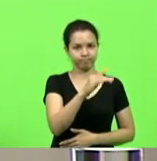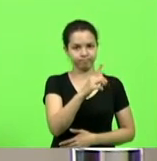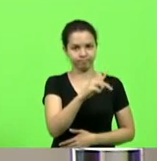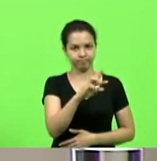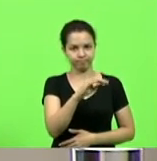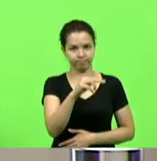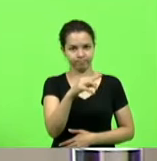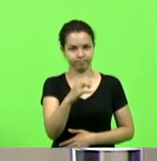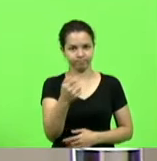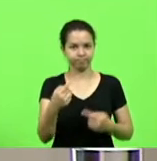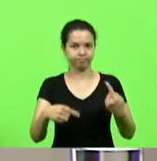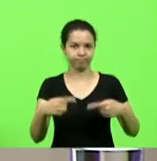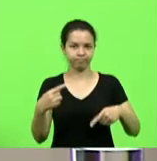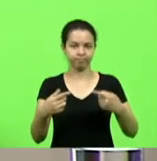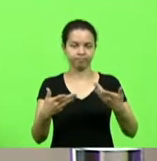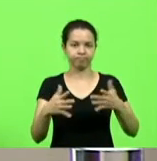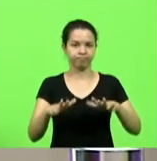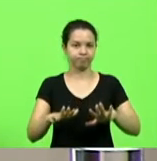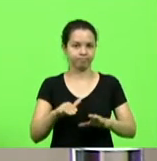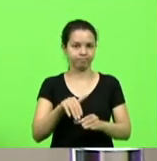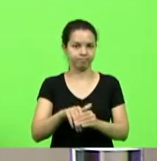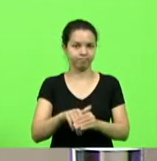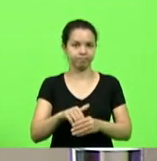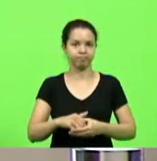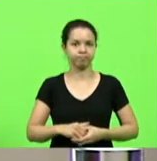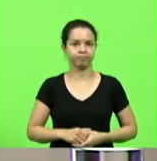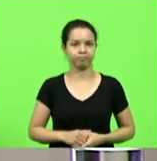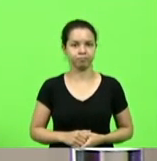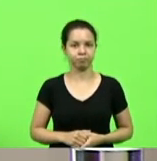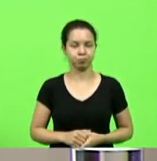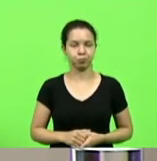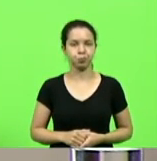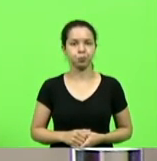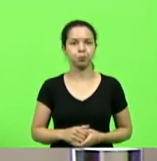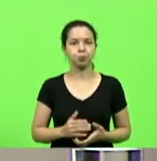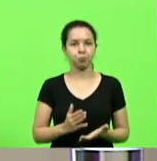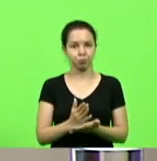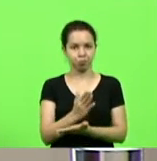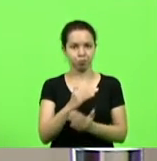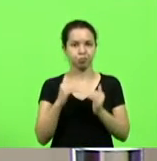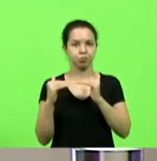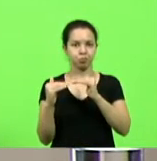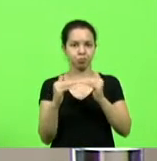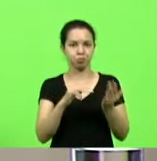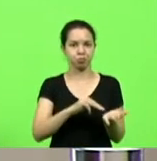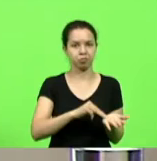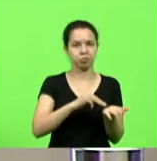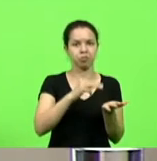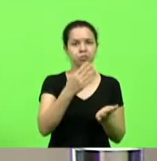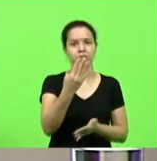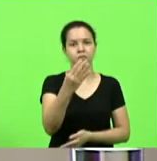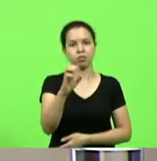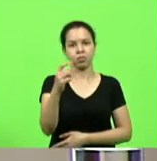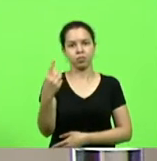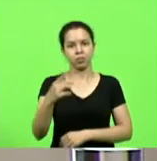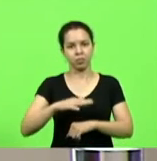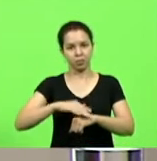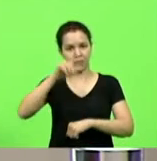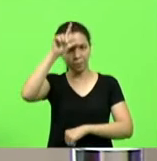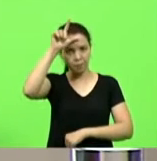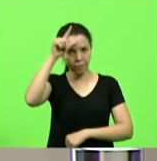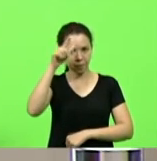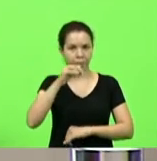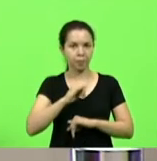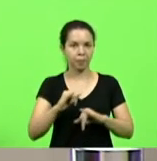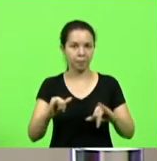votação. Deputados que aprovam, permaneçam como se encontram. Aprovado por unanimidade. Moção 401, autor deputado Sargento Lima,